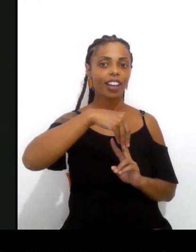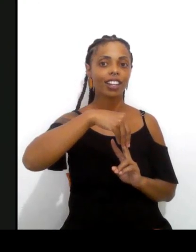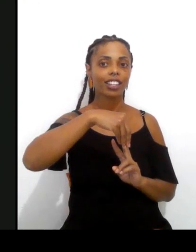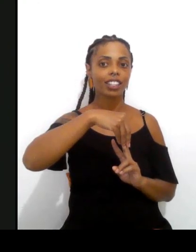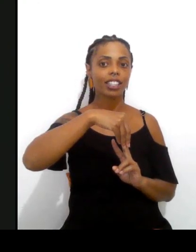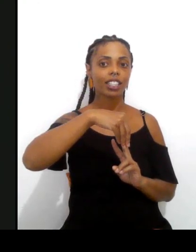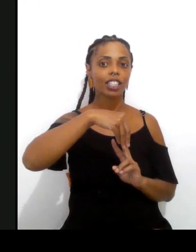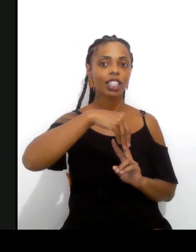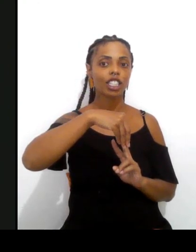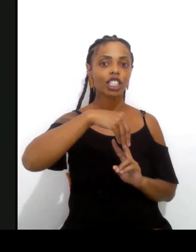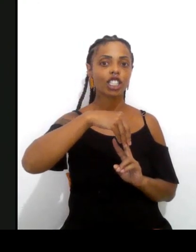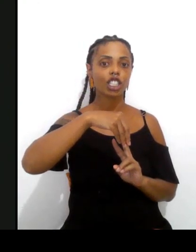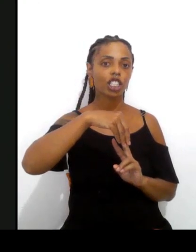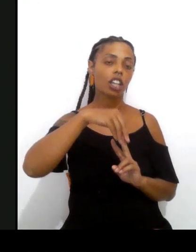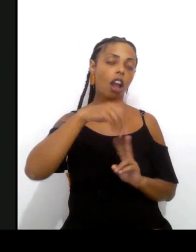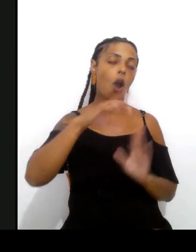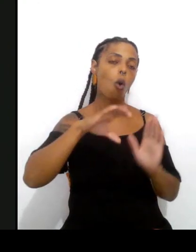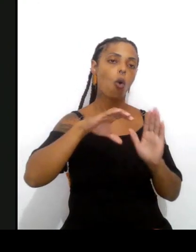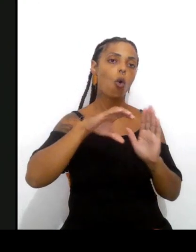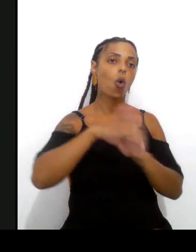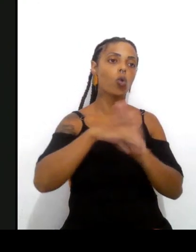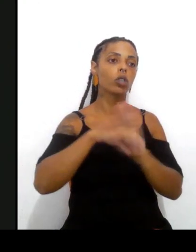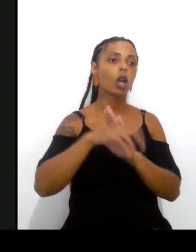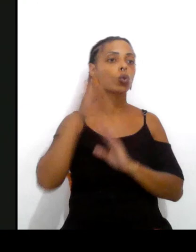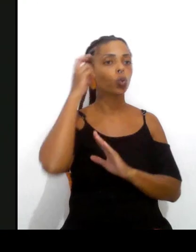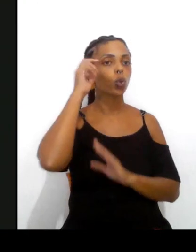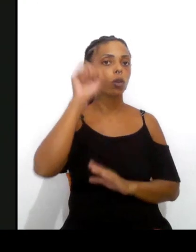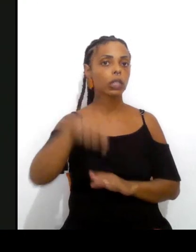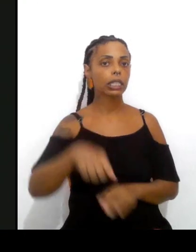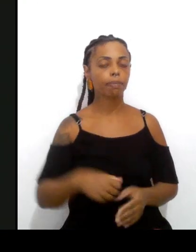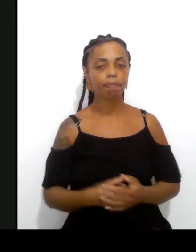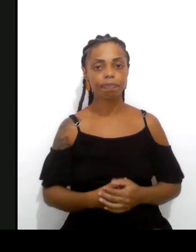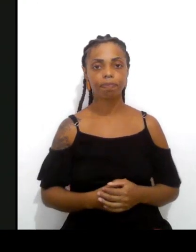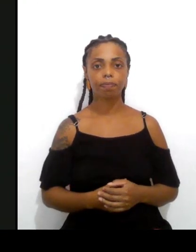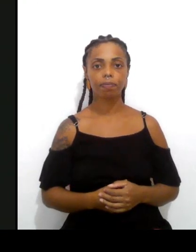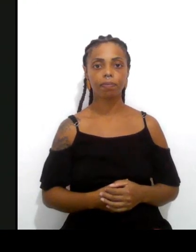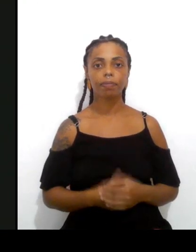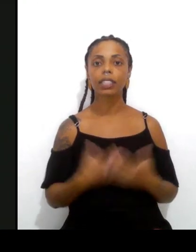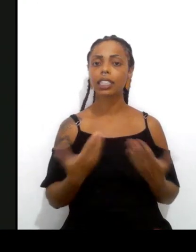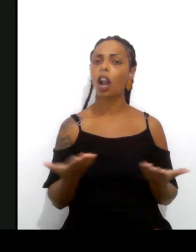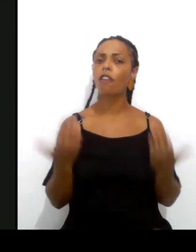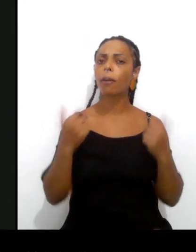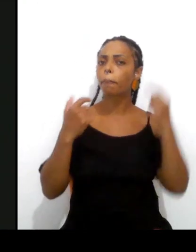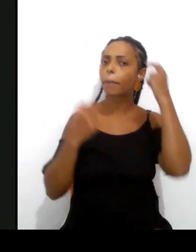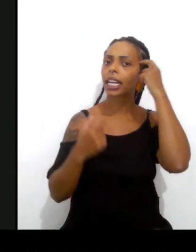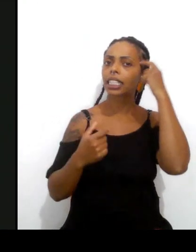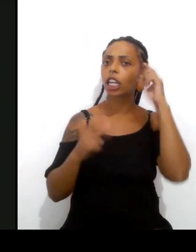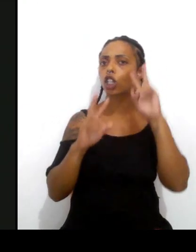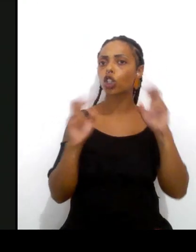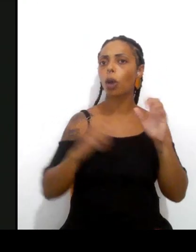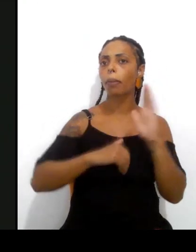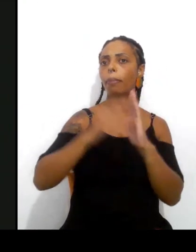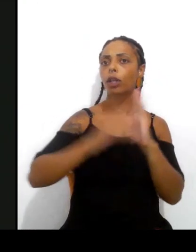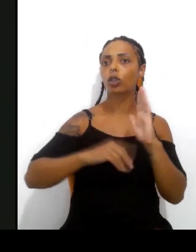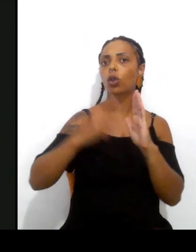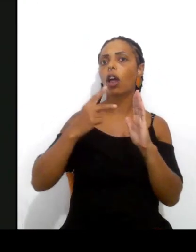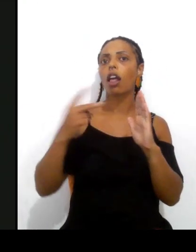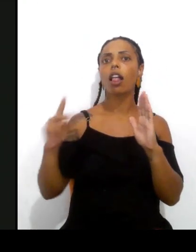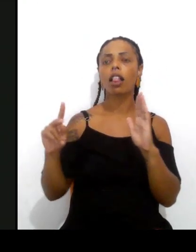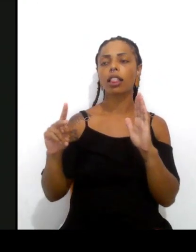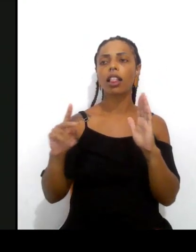um conceito cultural compensar então a pintura de Francis Bacon na direção